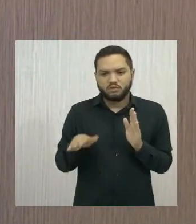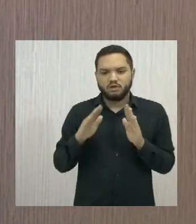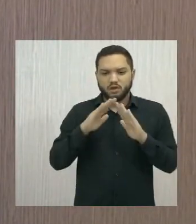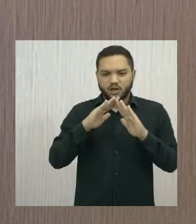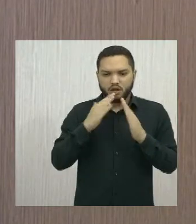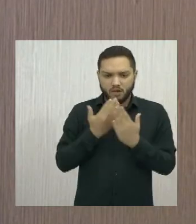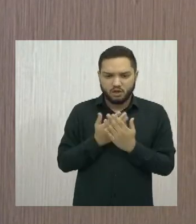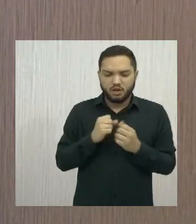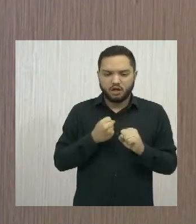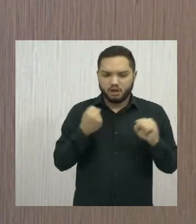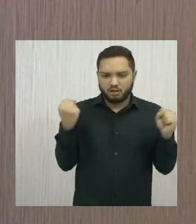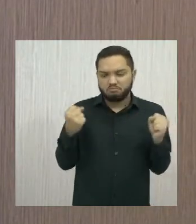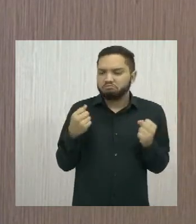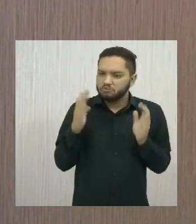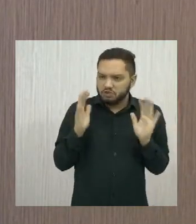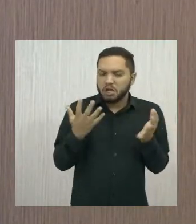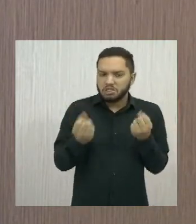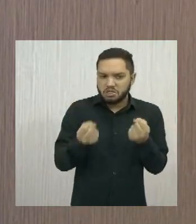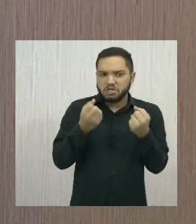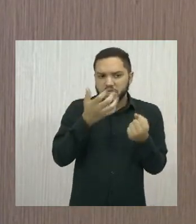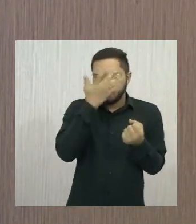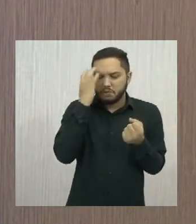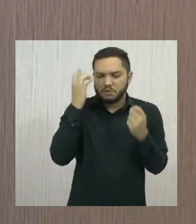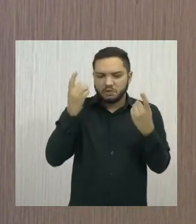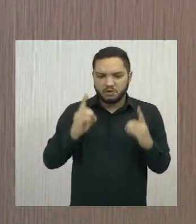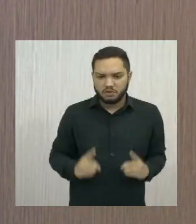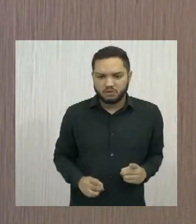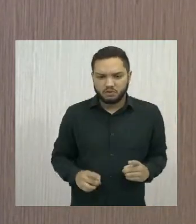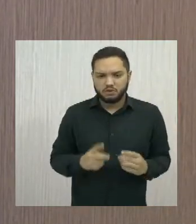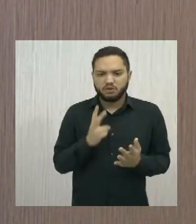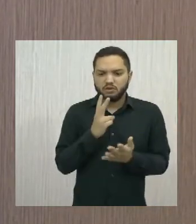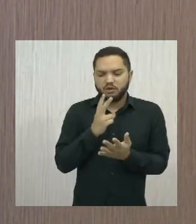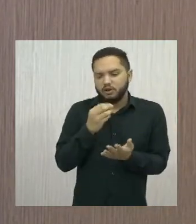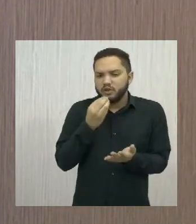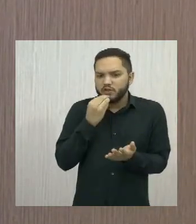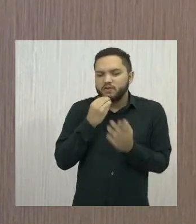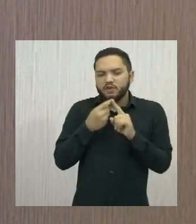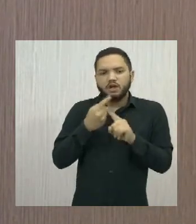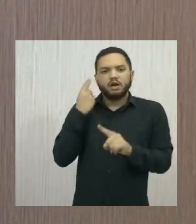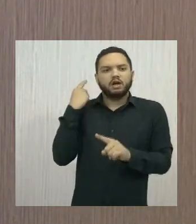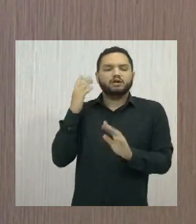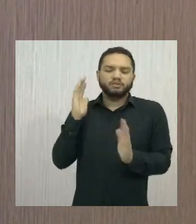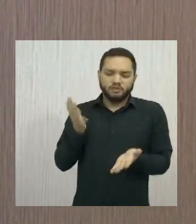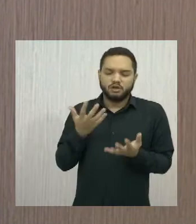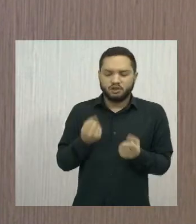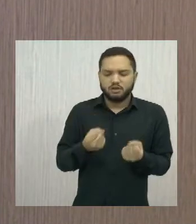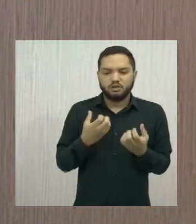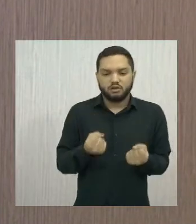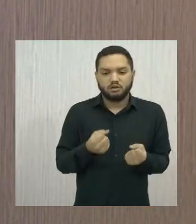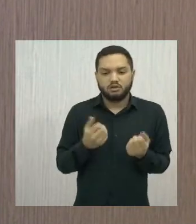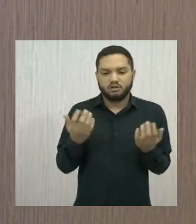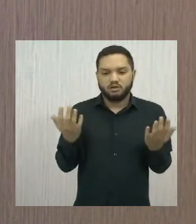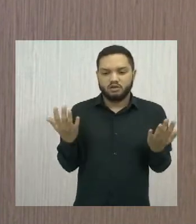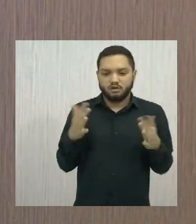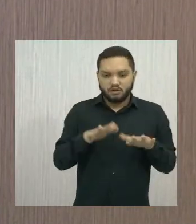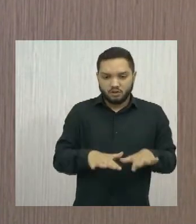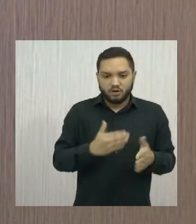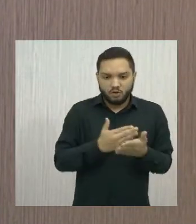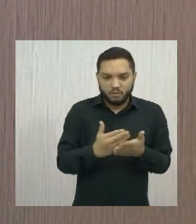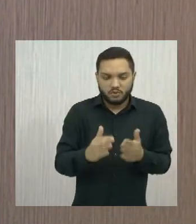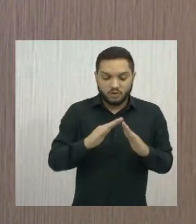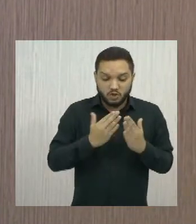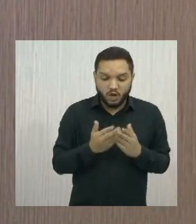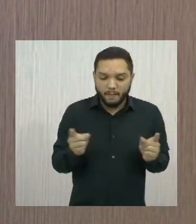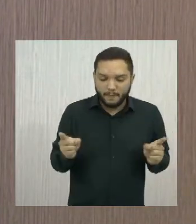escolas estão também acolhendo as crianças com deficiência, o que sempre deveriam ter feito. Mas essa inclusão começou sempre nas pequenas.